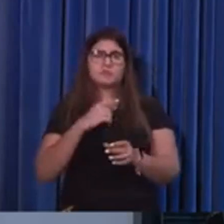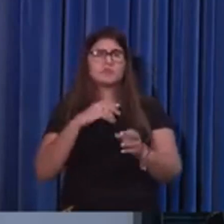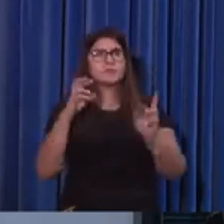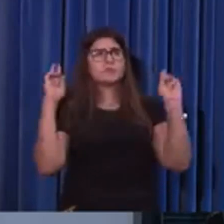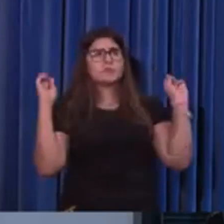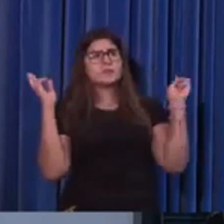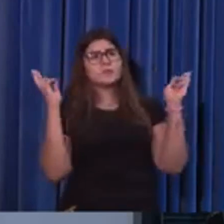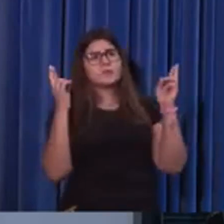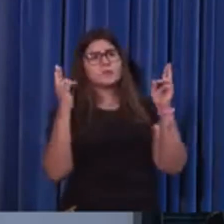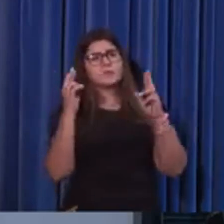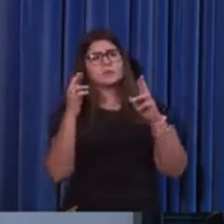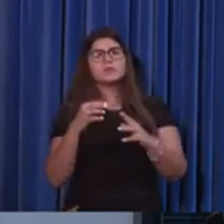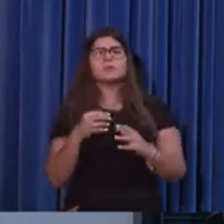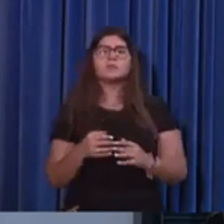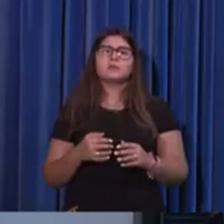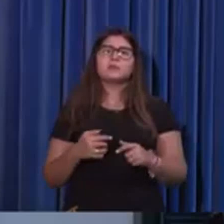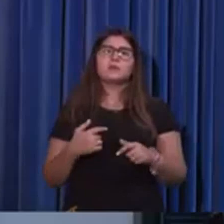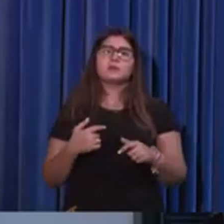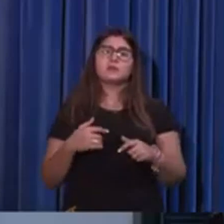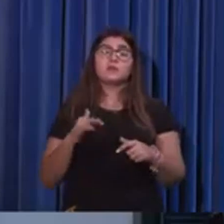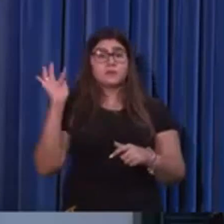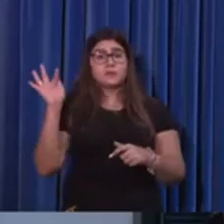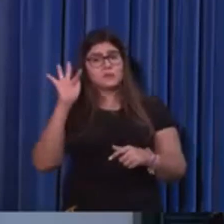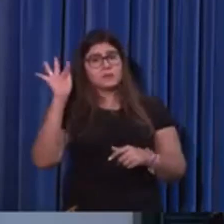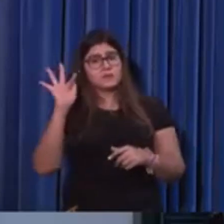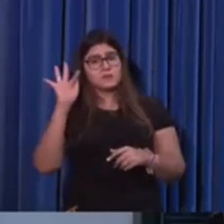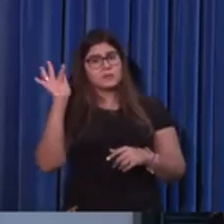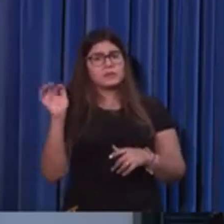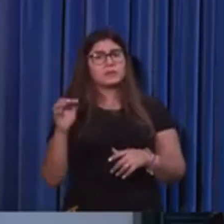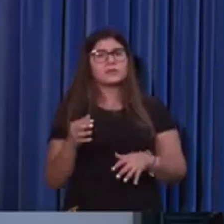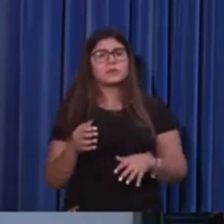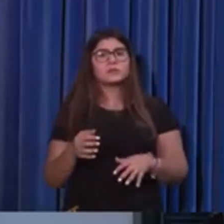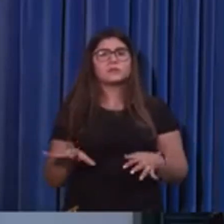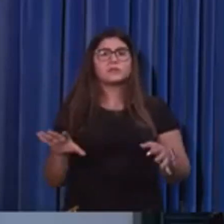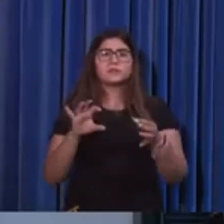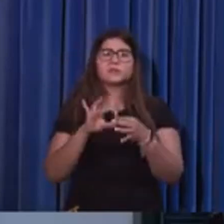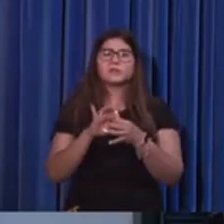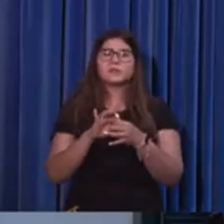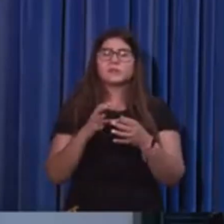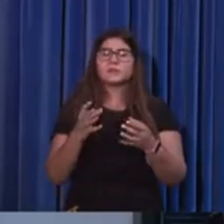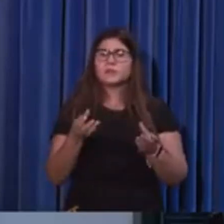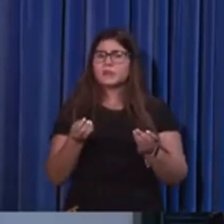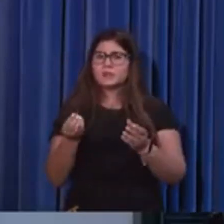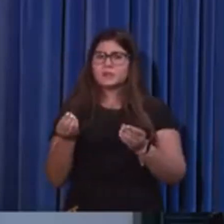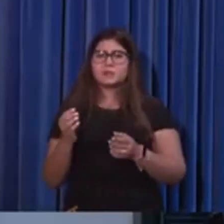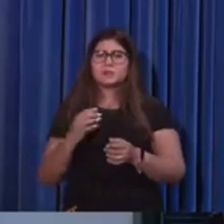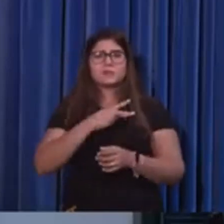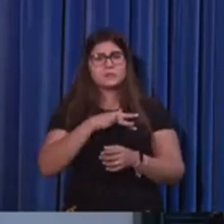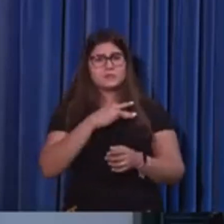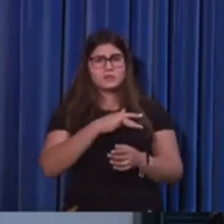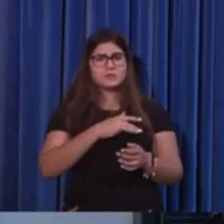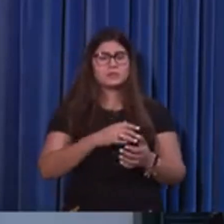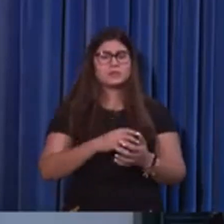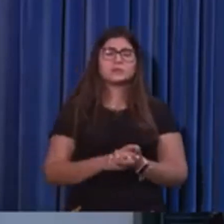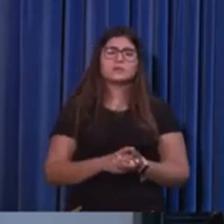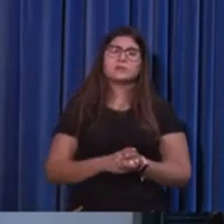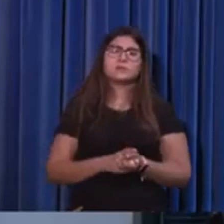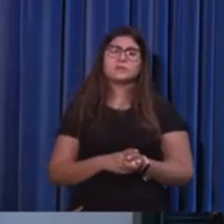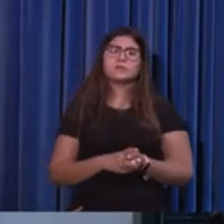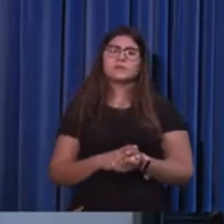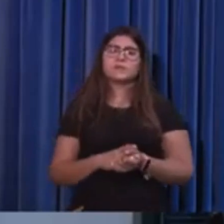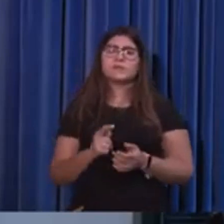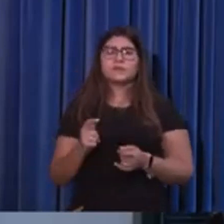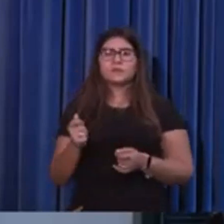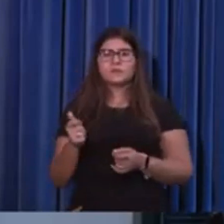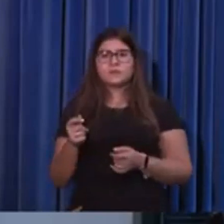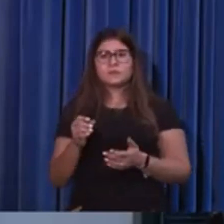temos irmãos aqui que participam de 2, 3, 4 ministérios, porque falta gente para poder